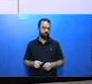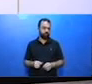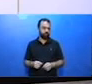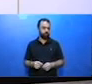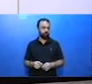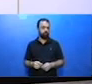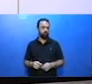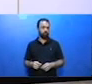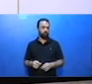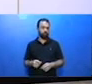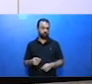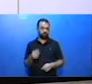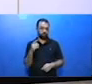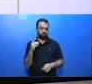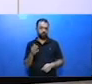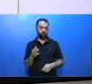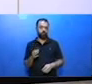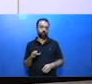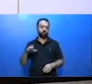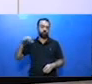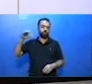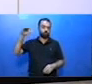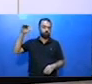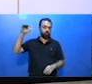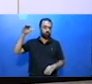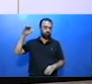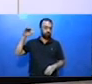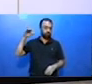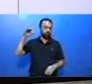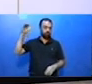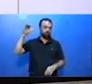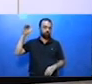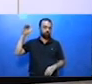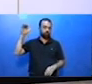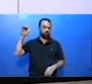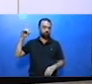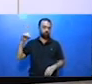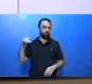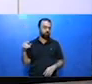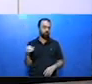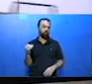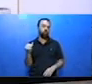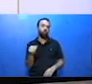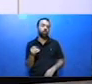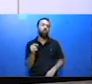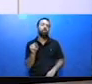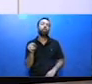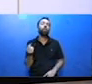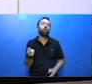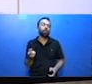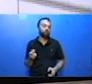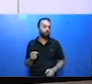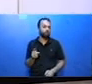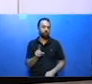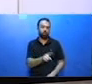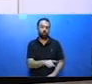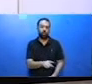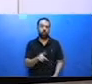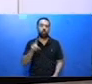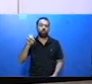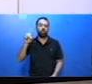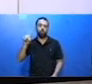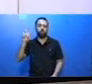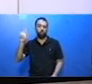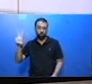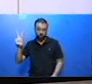quero quem? O maior para o menor. Vamos organizar? O maior é o 12, então eu começo